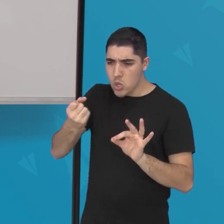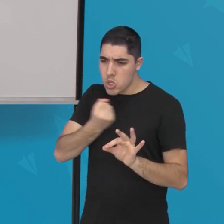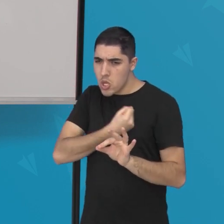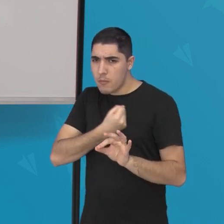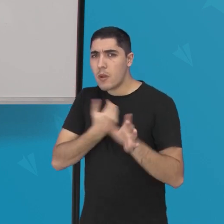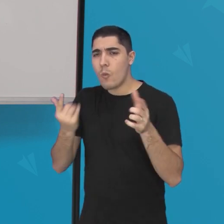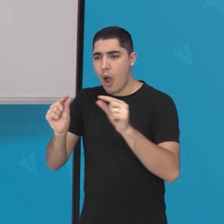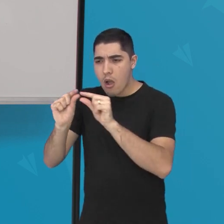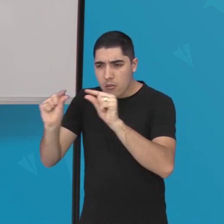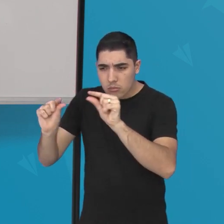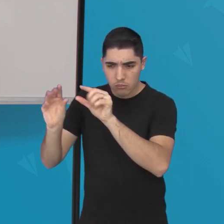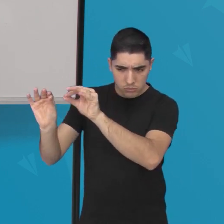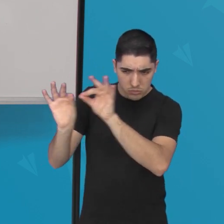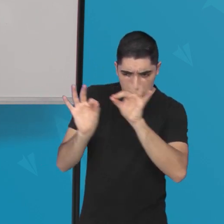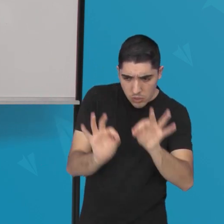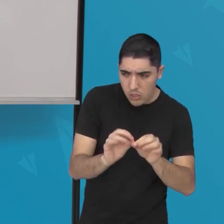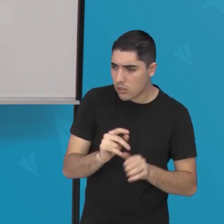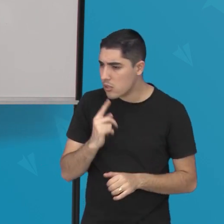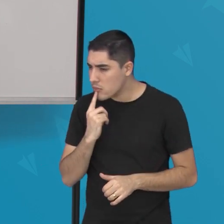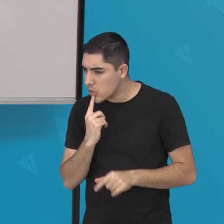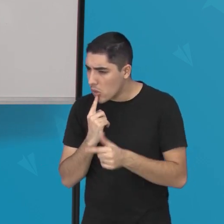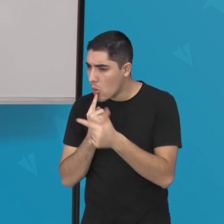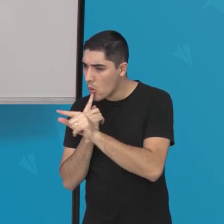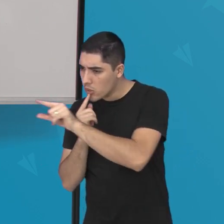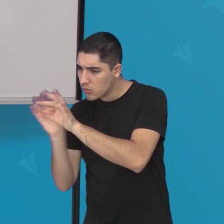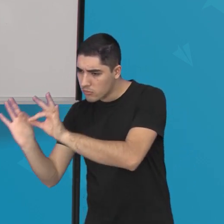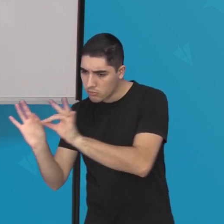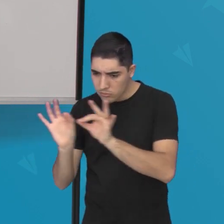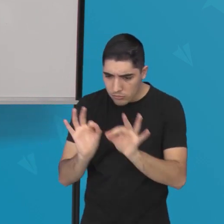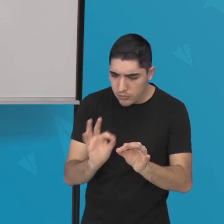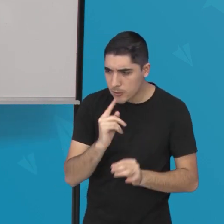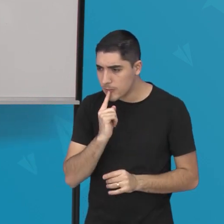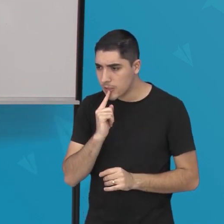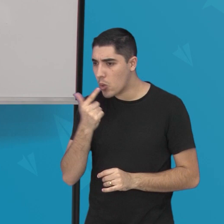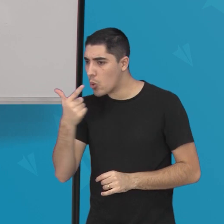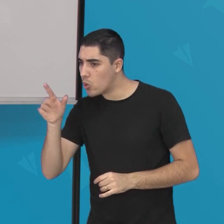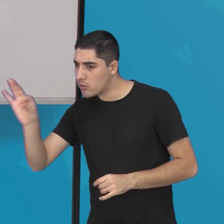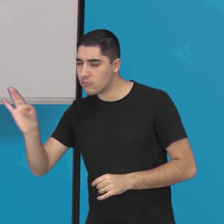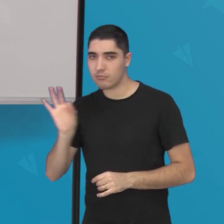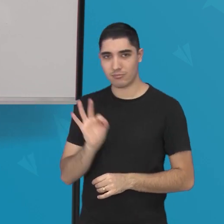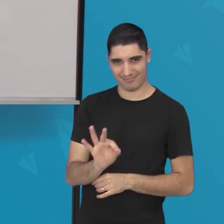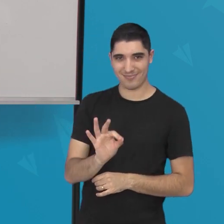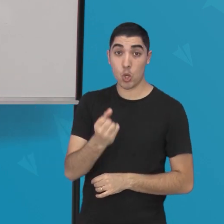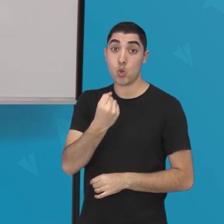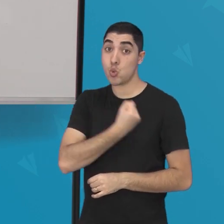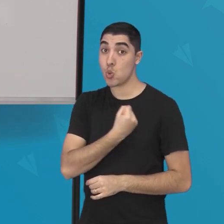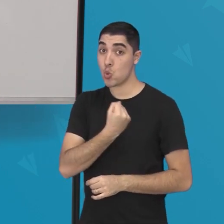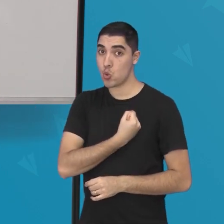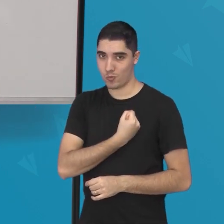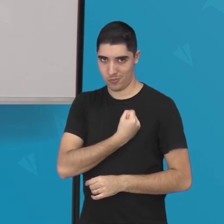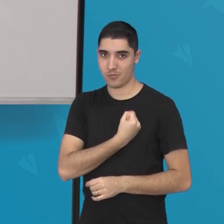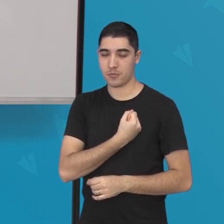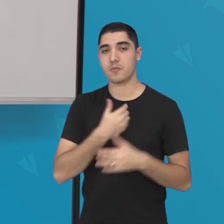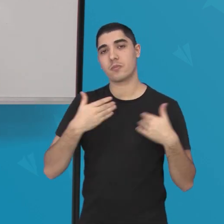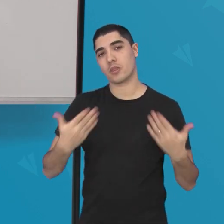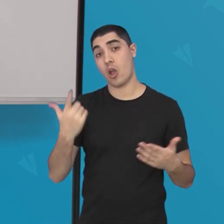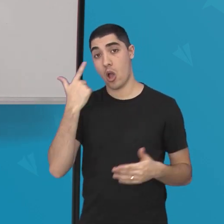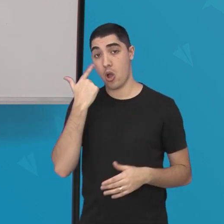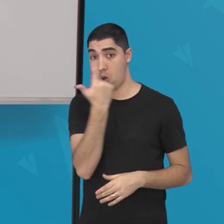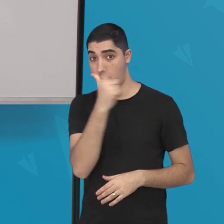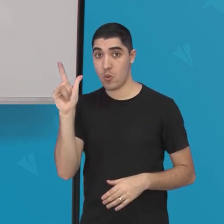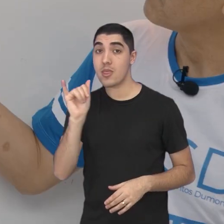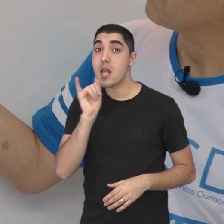texto quais são os componentes que você vai usar para montar a sua equação. Vamos ver isso através desse exemplo